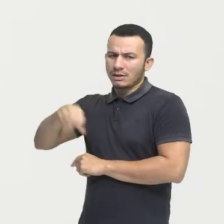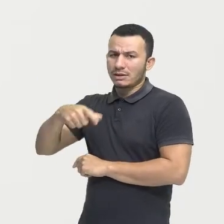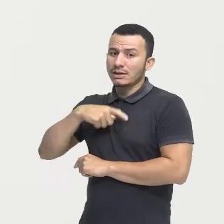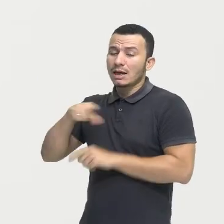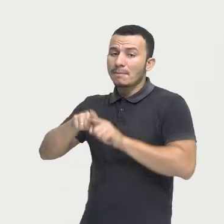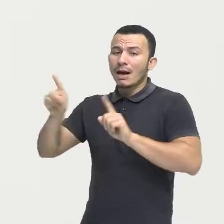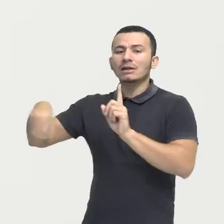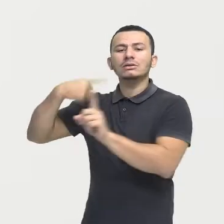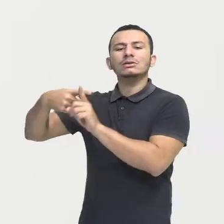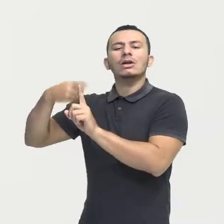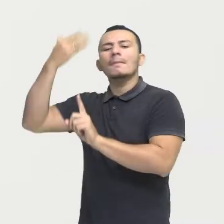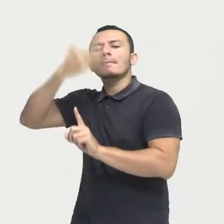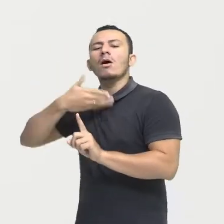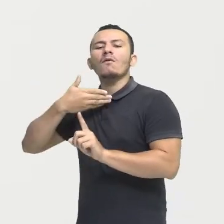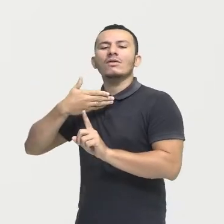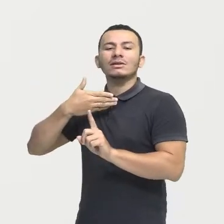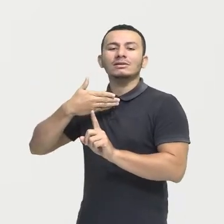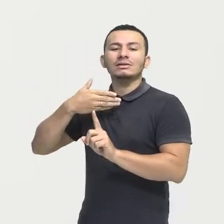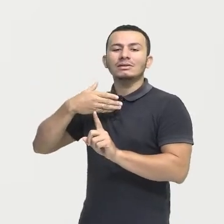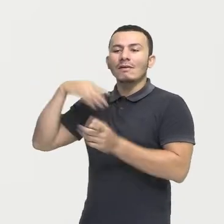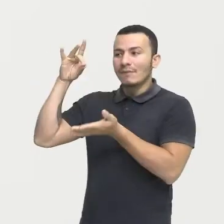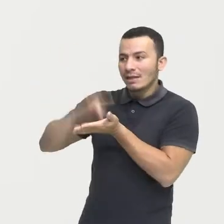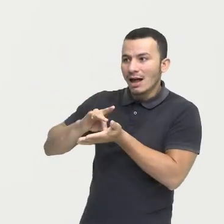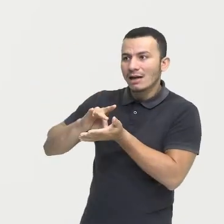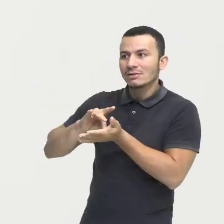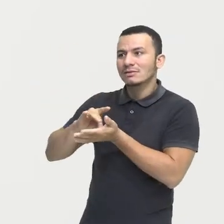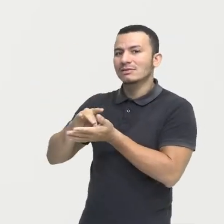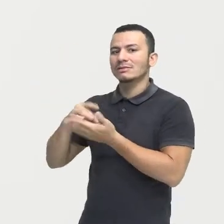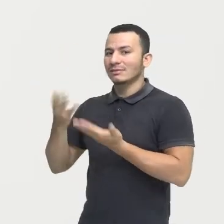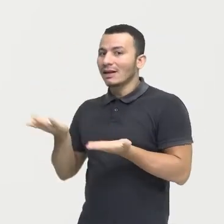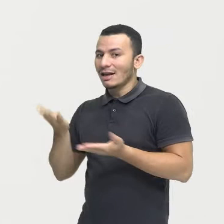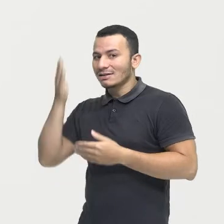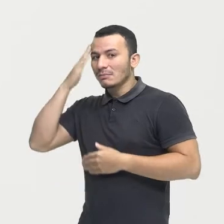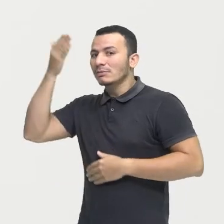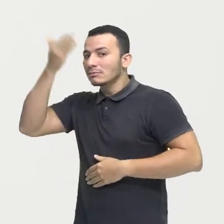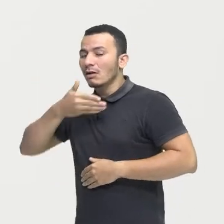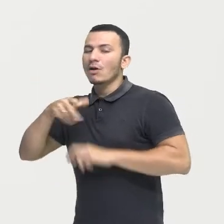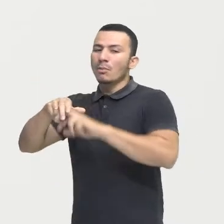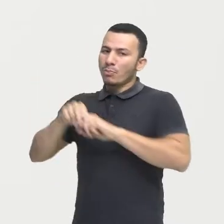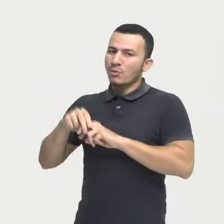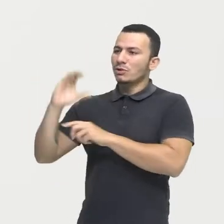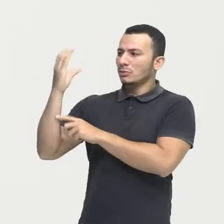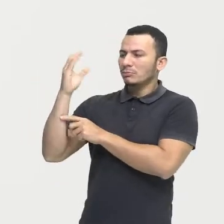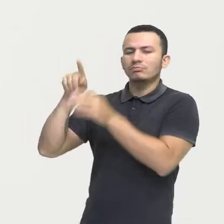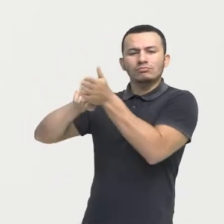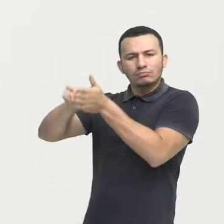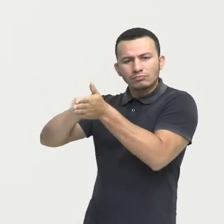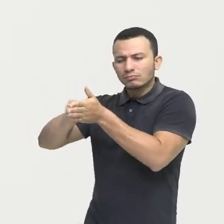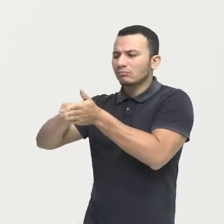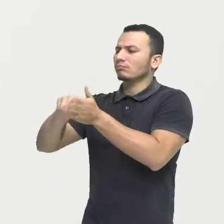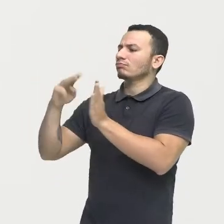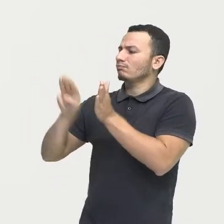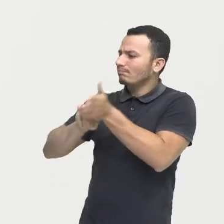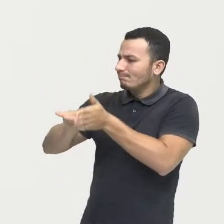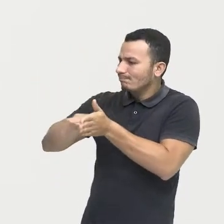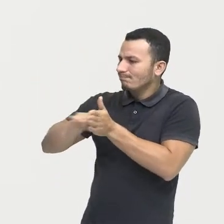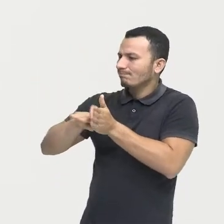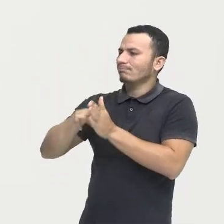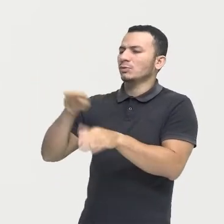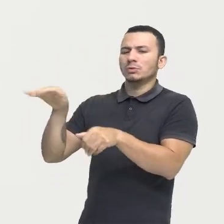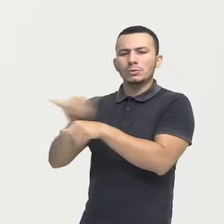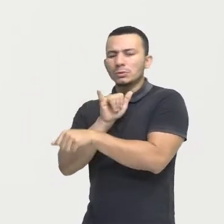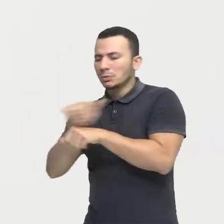prova. Ele quer uma validade de que aquele conhecimento é verdadeiro. Por isso ele é metódico, ele busca um método.